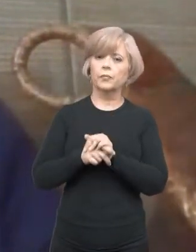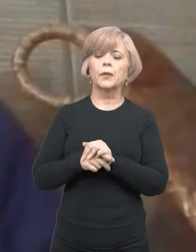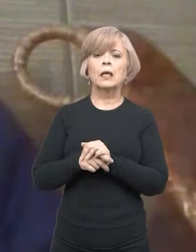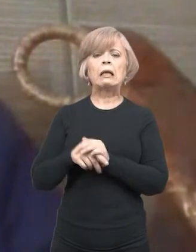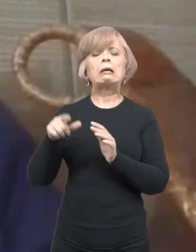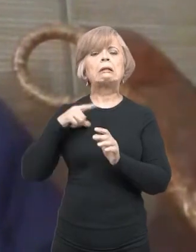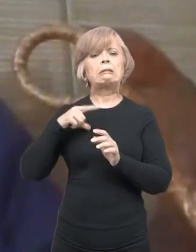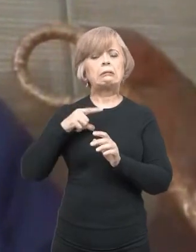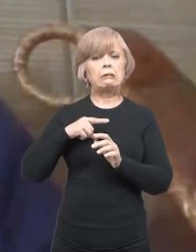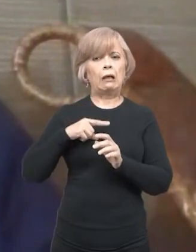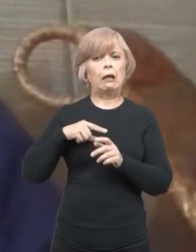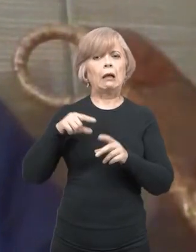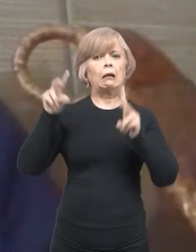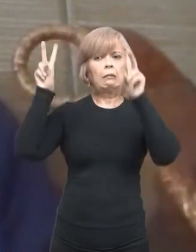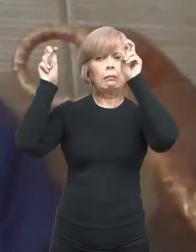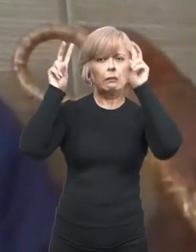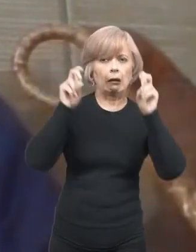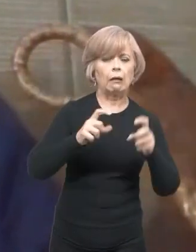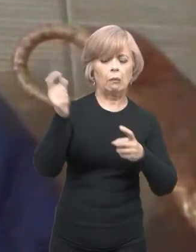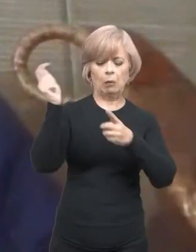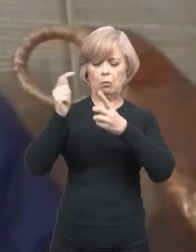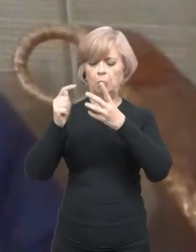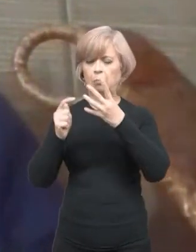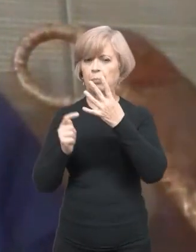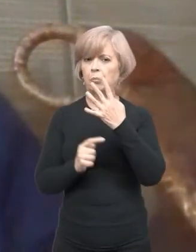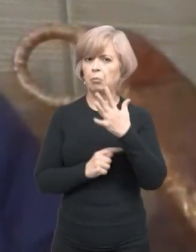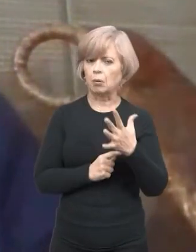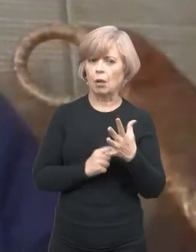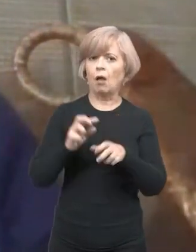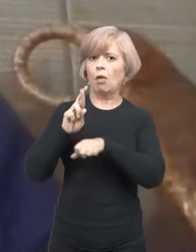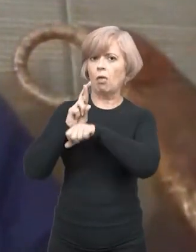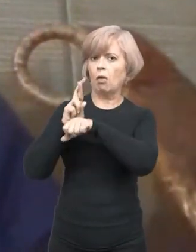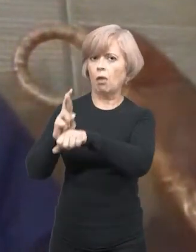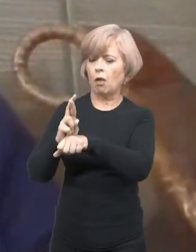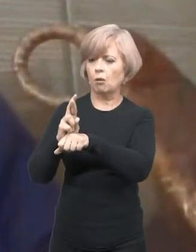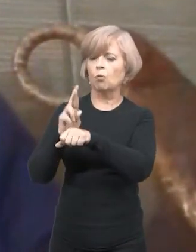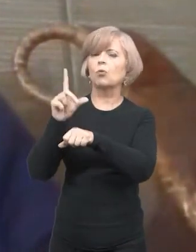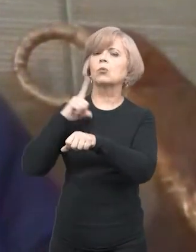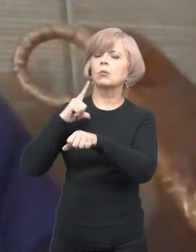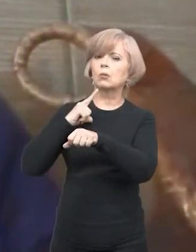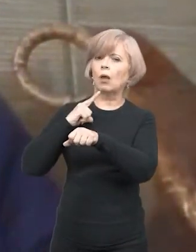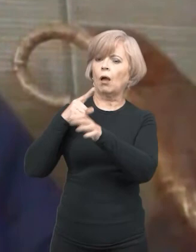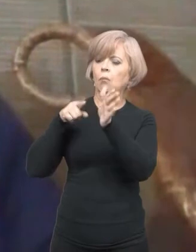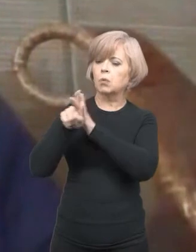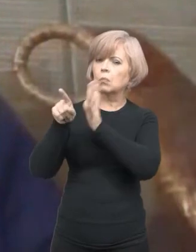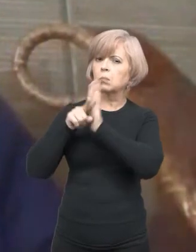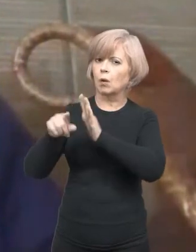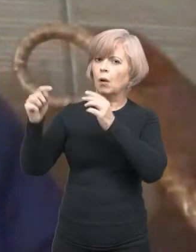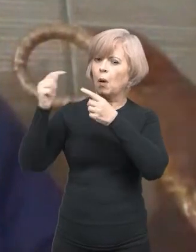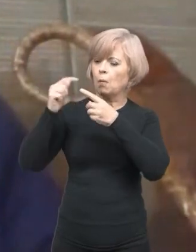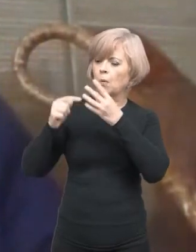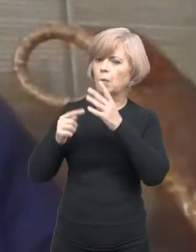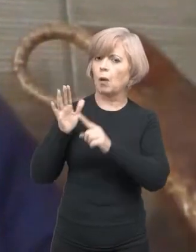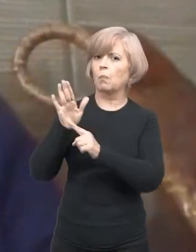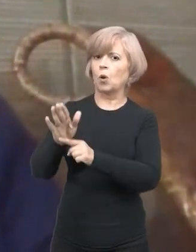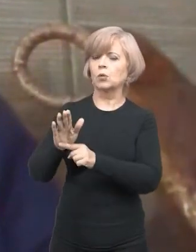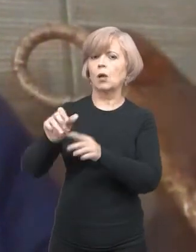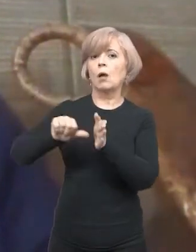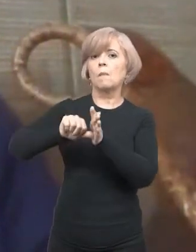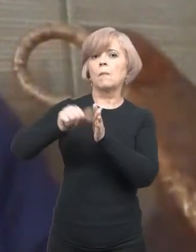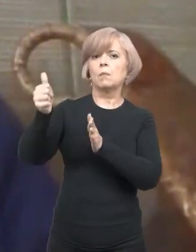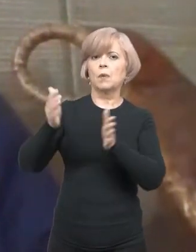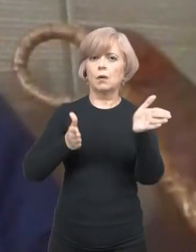diversos casos, recursos interpostos pela defesa, que foram questões levadas pelo GAECO na